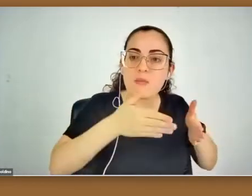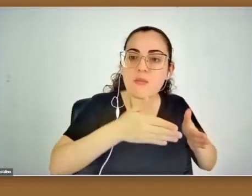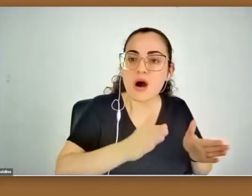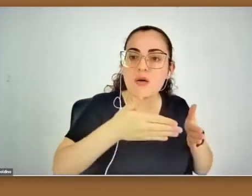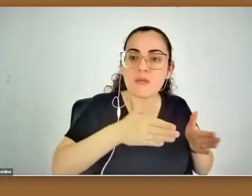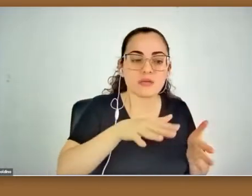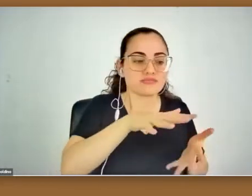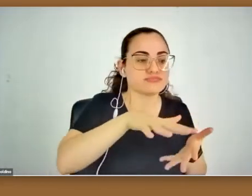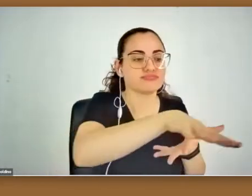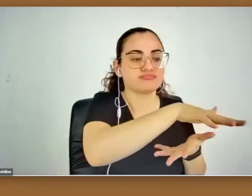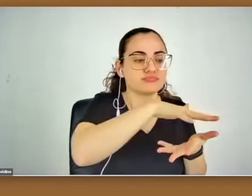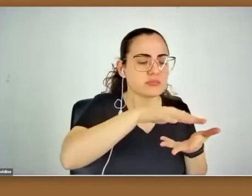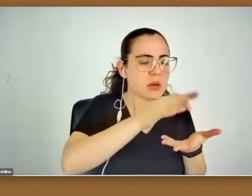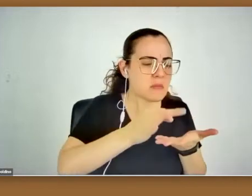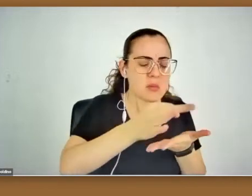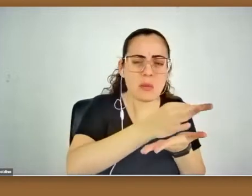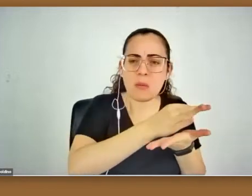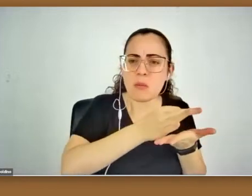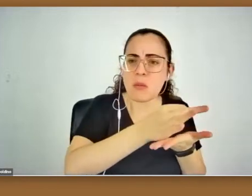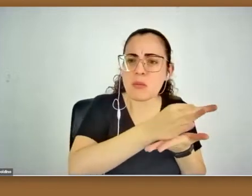porque você não